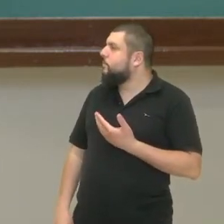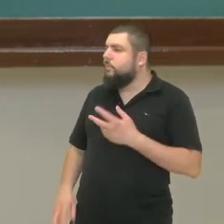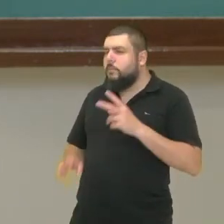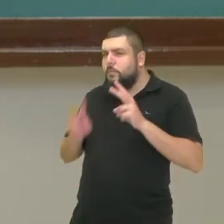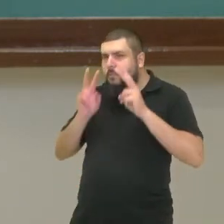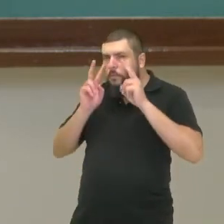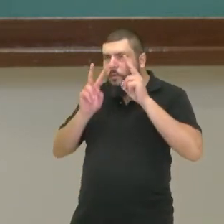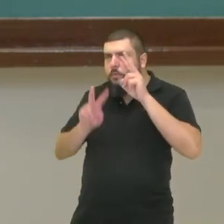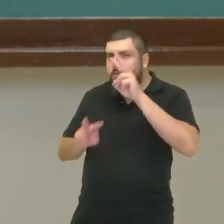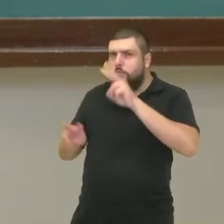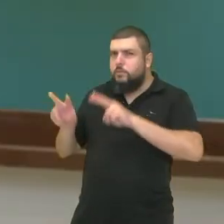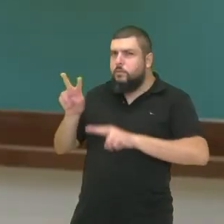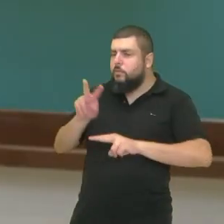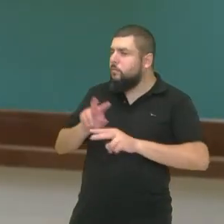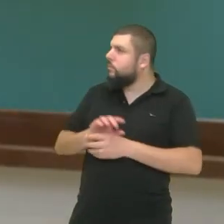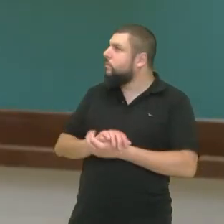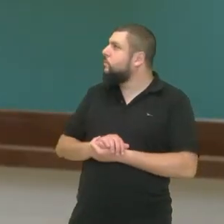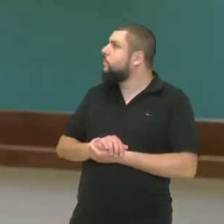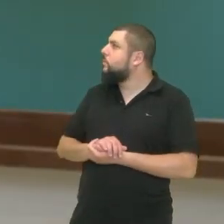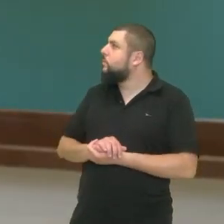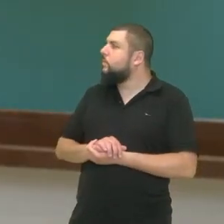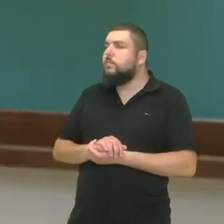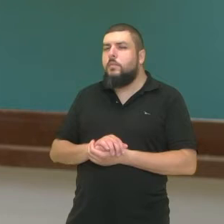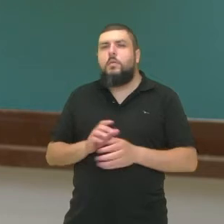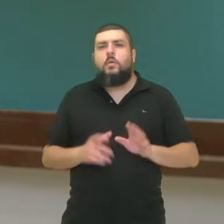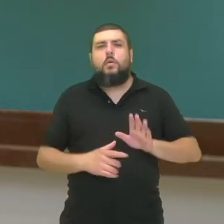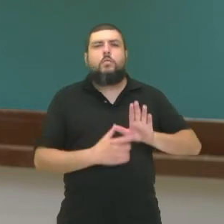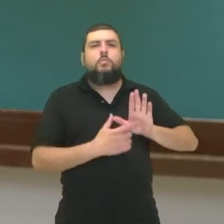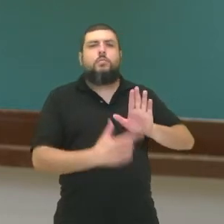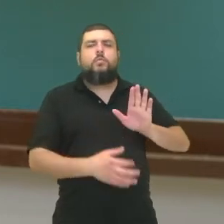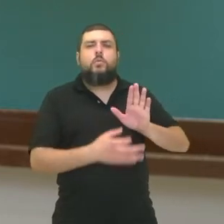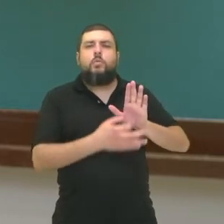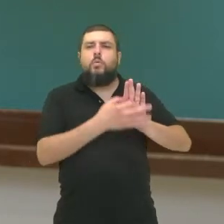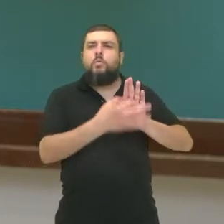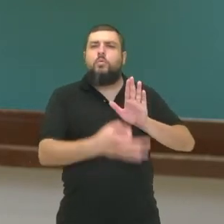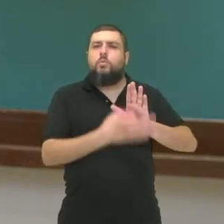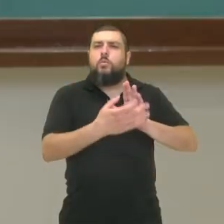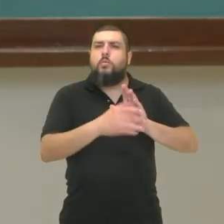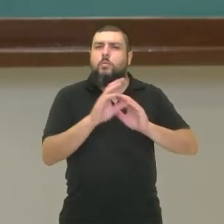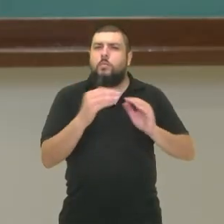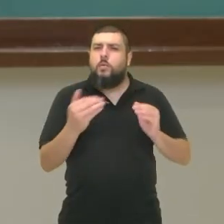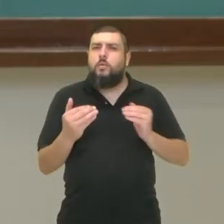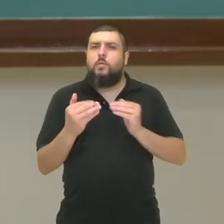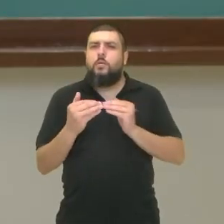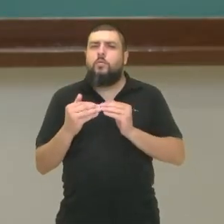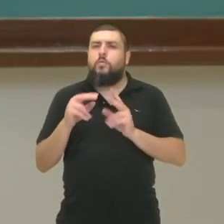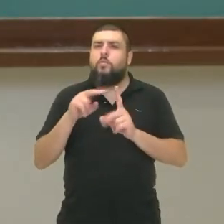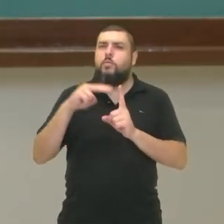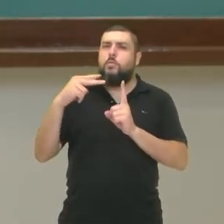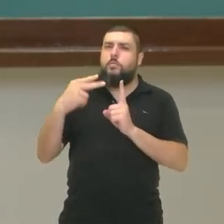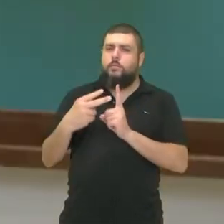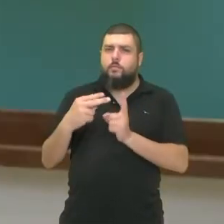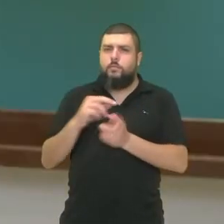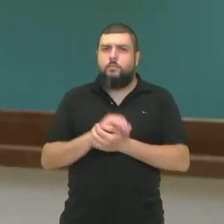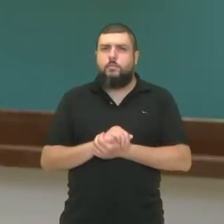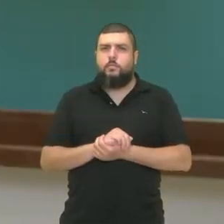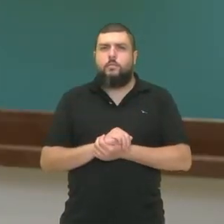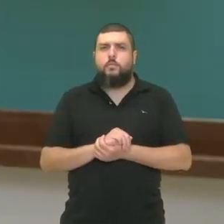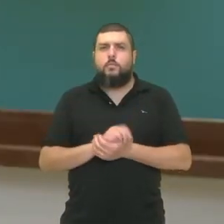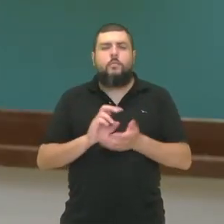internet, e apresente, então, argumentos que corroborem seu ponto de vista. Ou